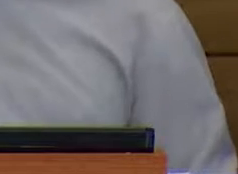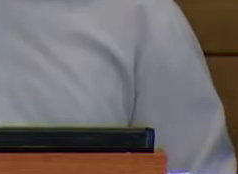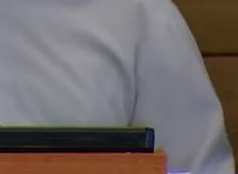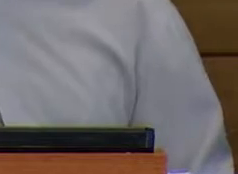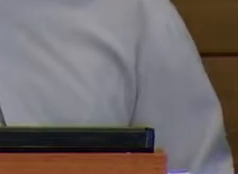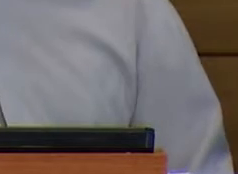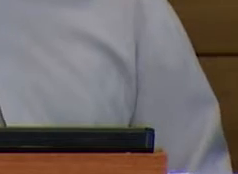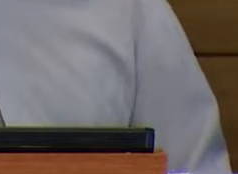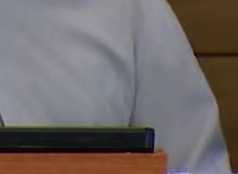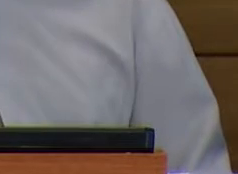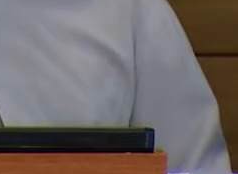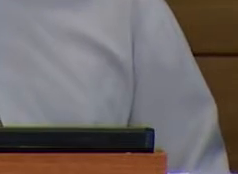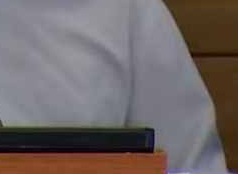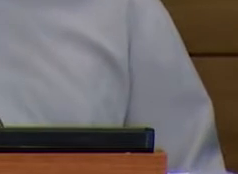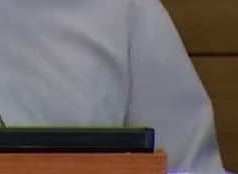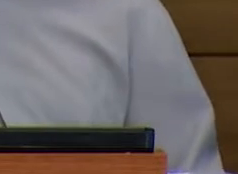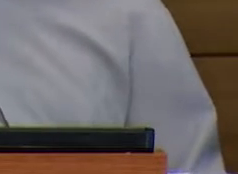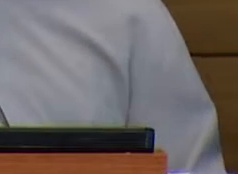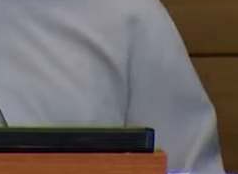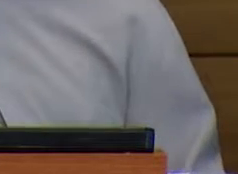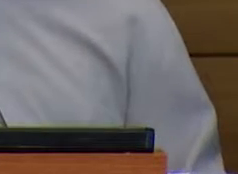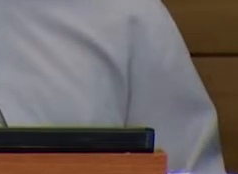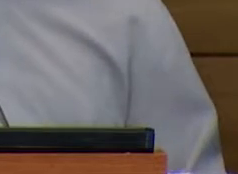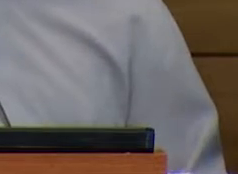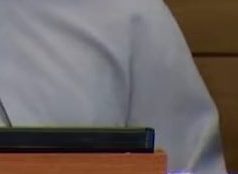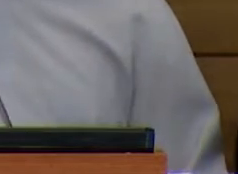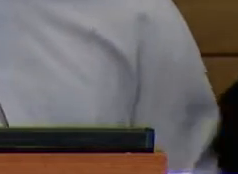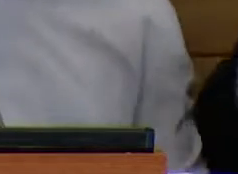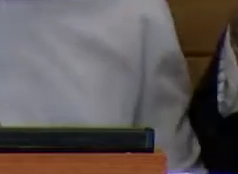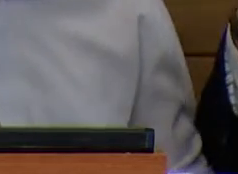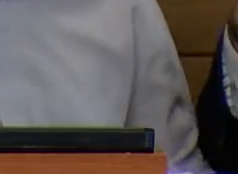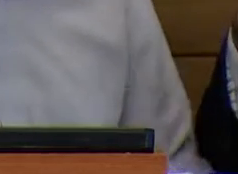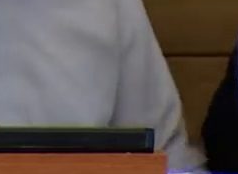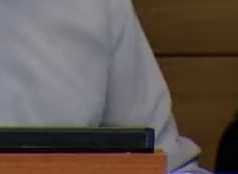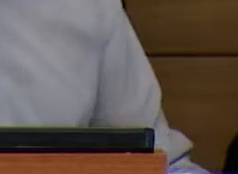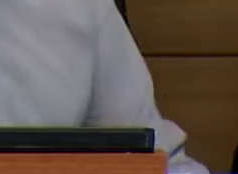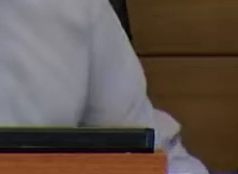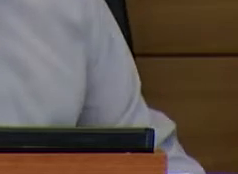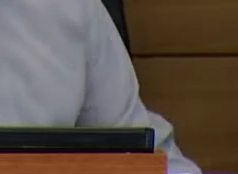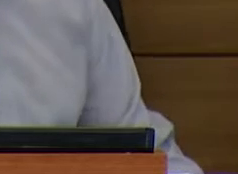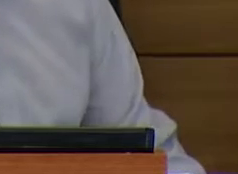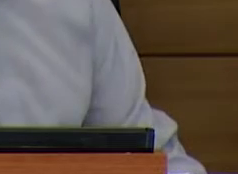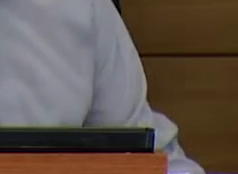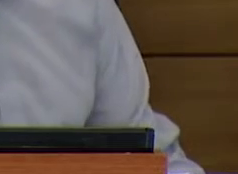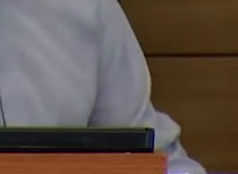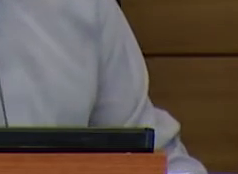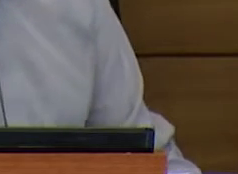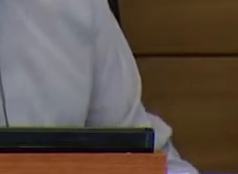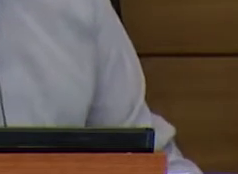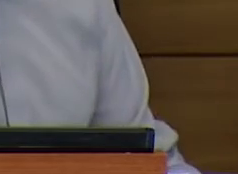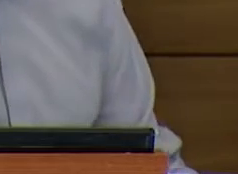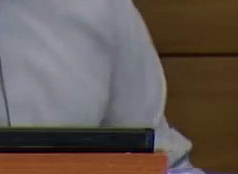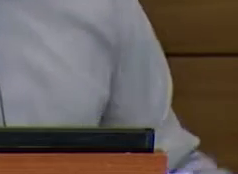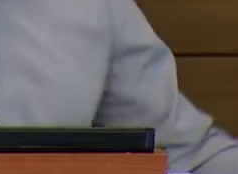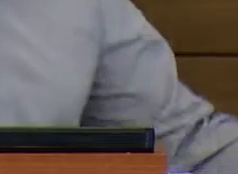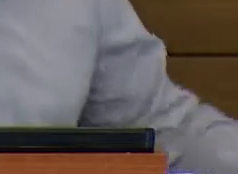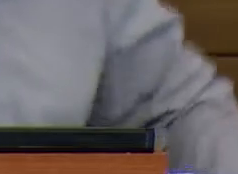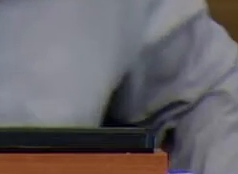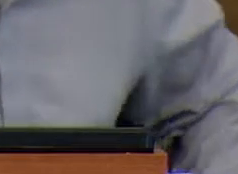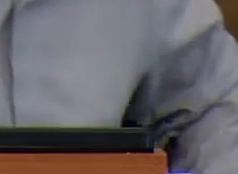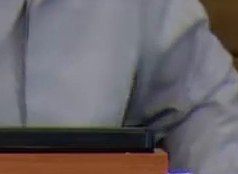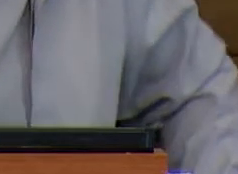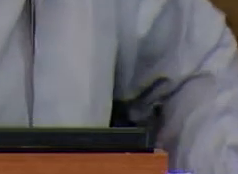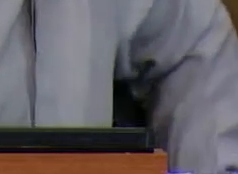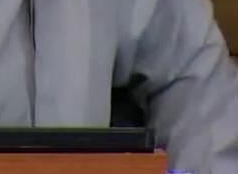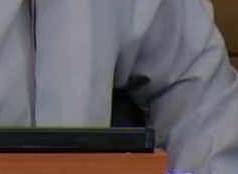Posso chamar mais outro enquanto isso? Vereador Pérez, você está inscrito? Tá. Vereador Hudson também está aqui.